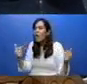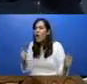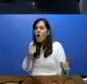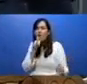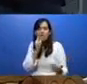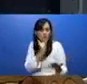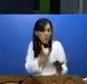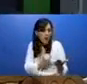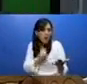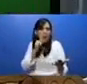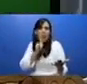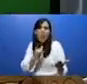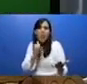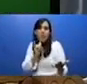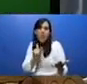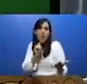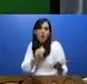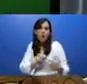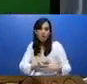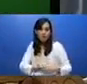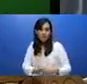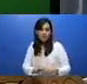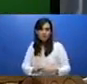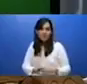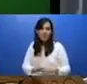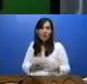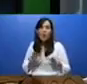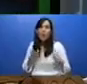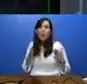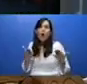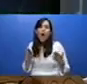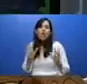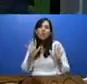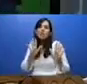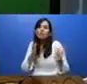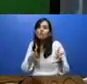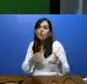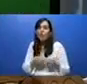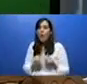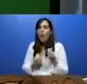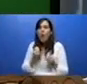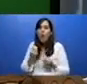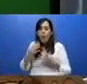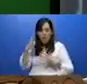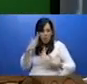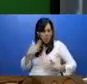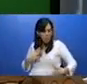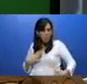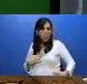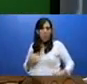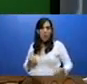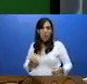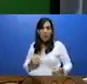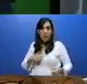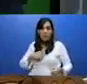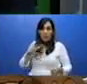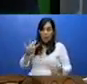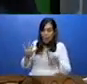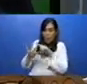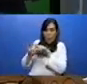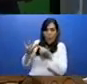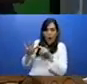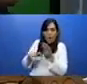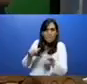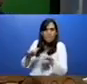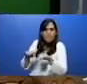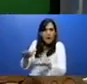sobre o animal, né? Essa pegada aqui. Qual foi o animal que deixou esse vestígio? Como que ele era? Será que é um quadrúpede, tem 4 patas? Ou